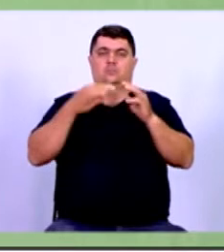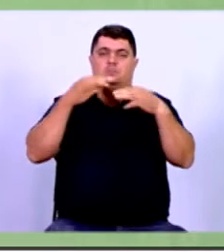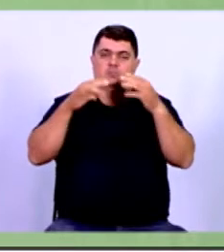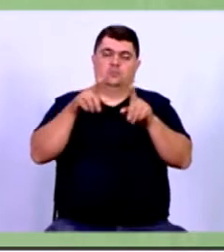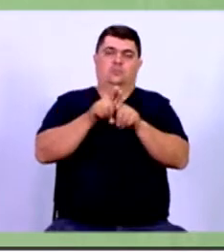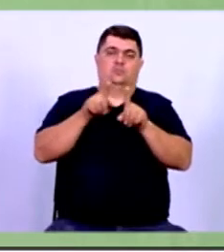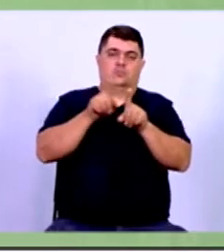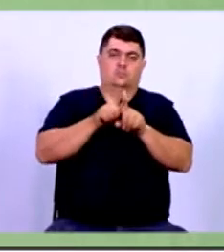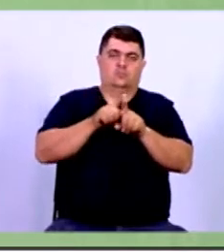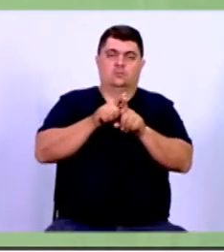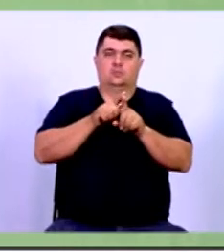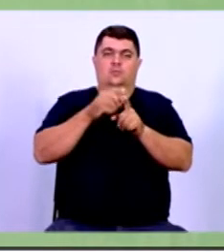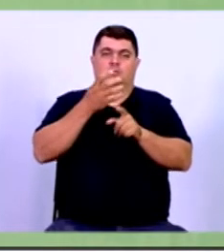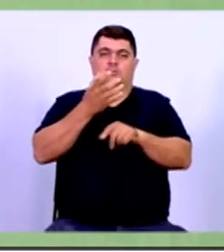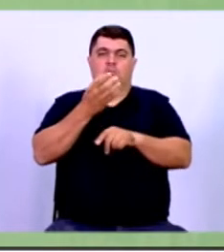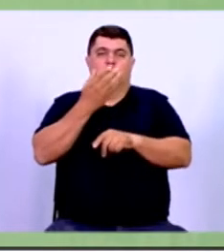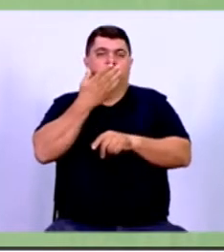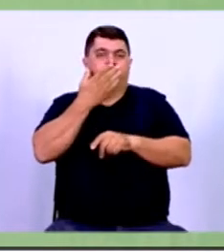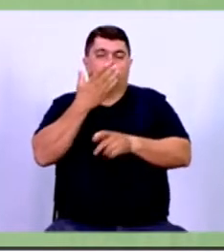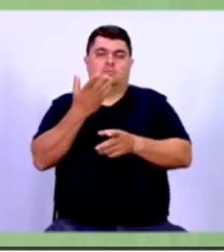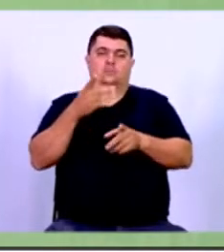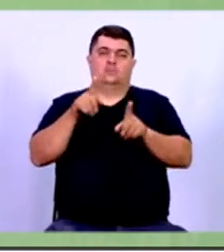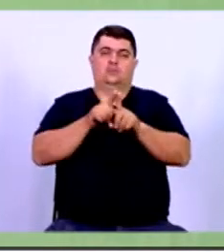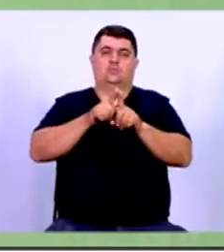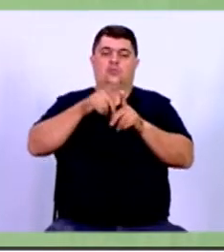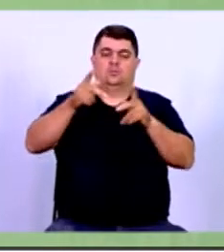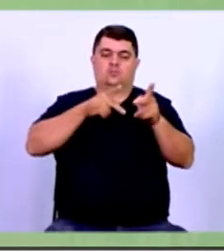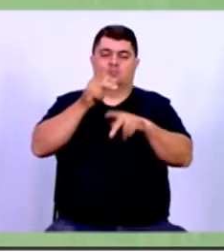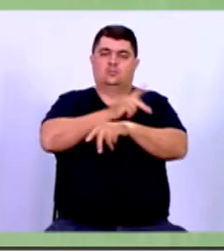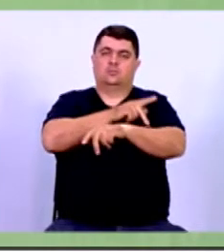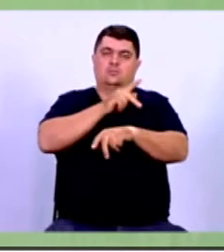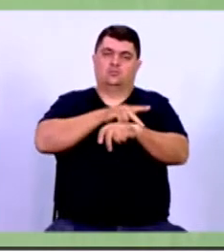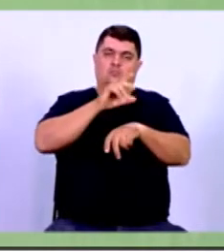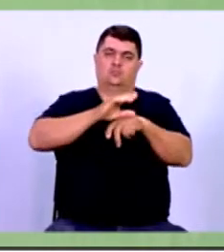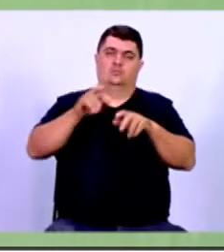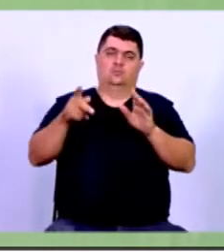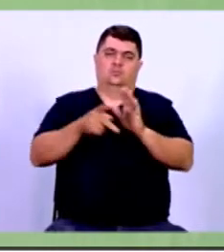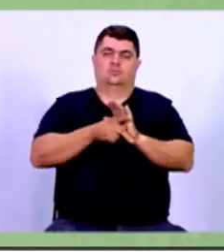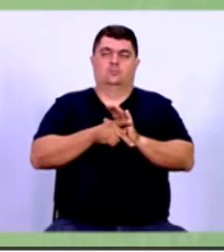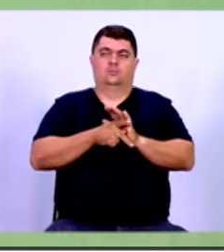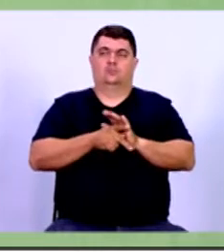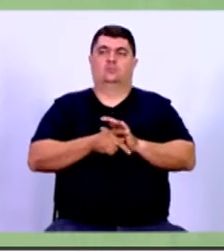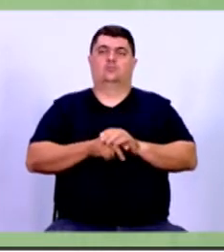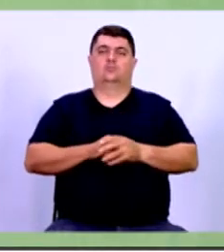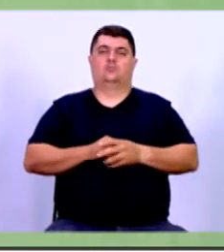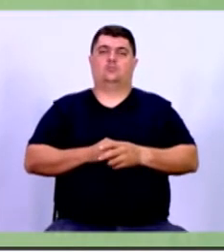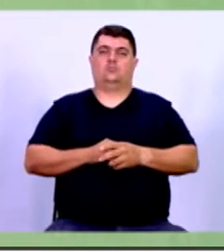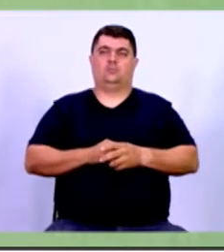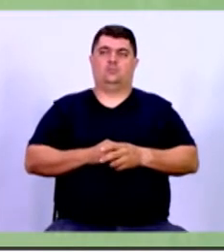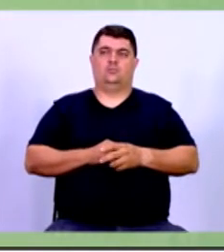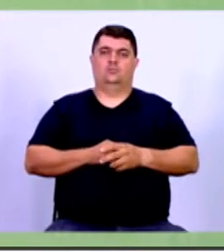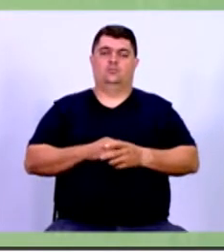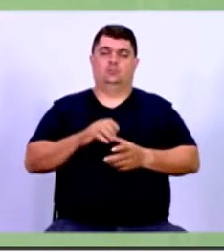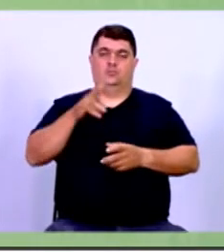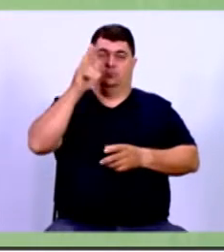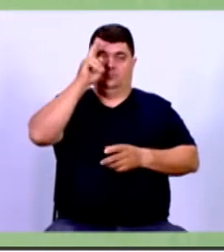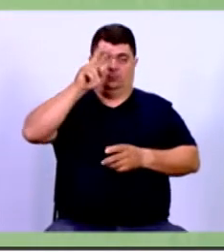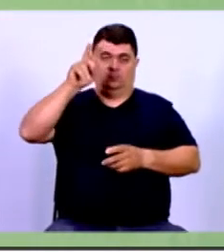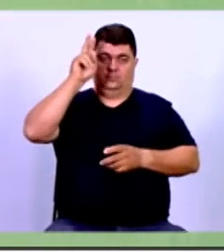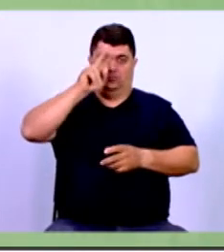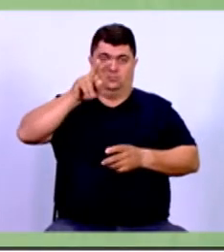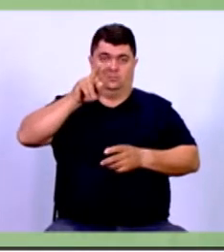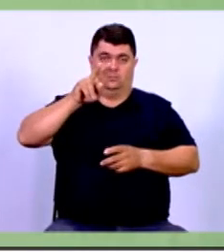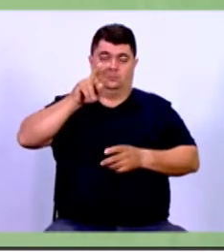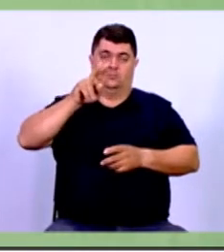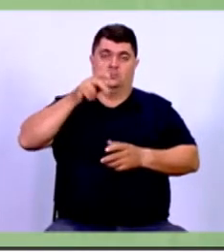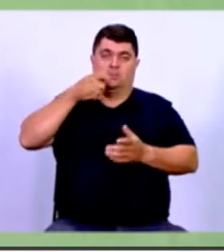de ensino e do projeto pedagógico do curso. Então, só lembrando, né, que o estágio